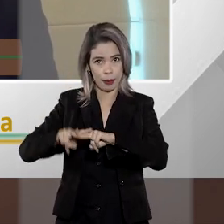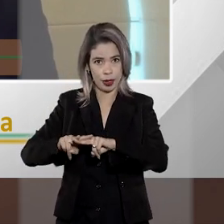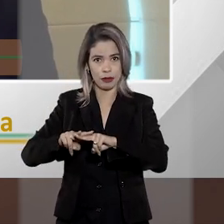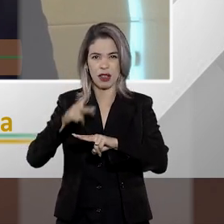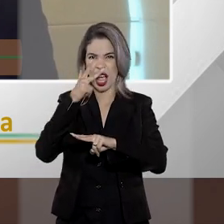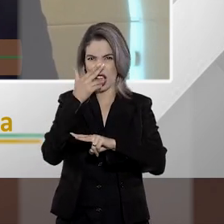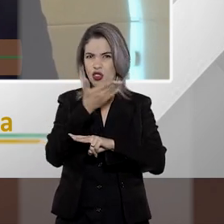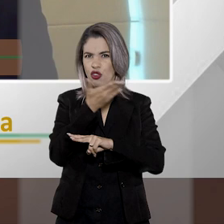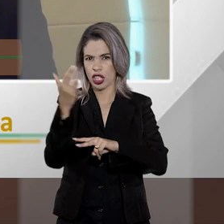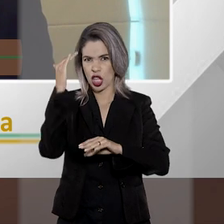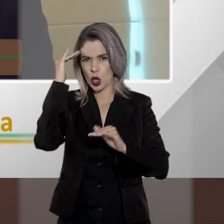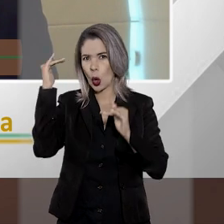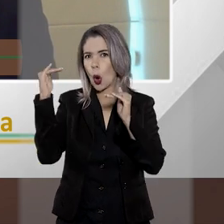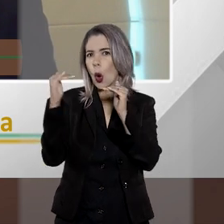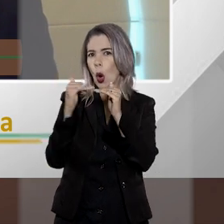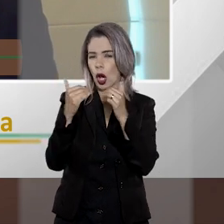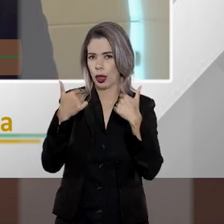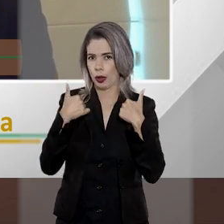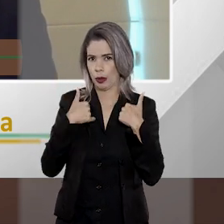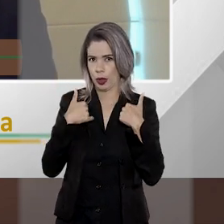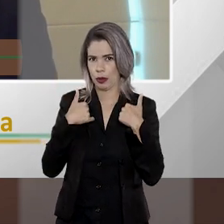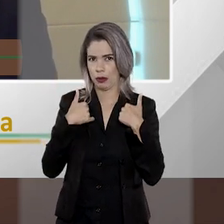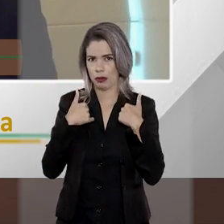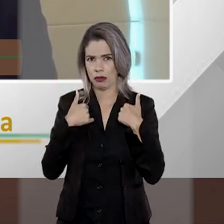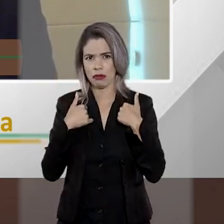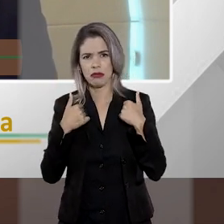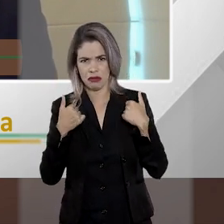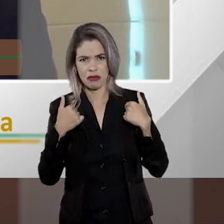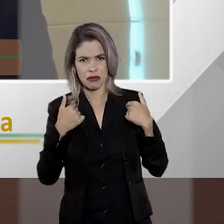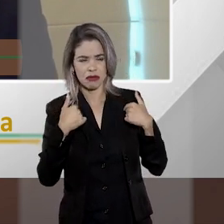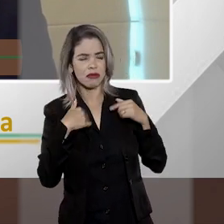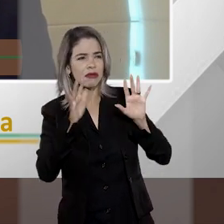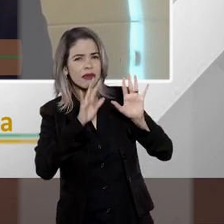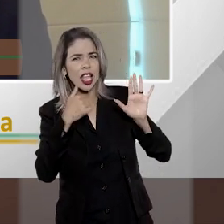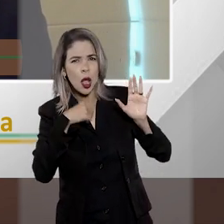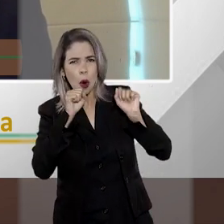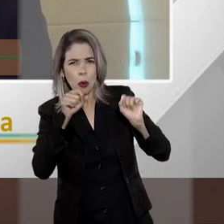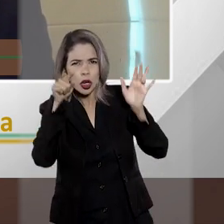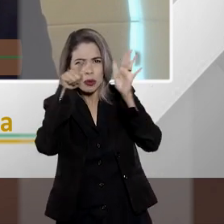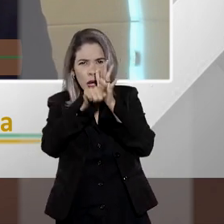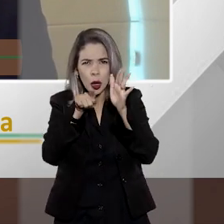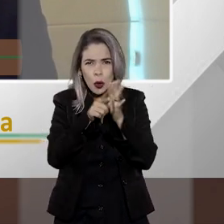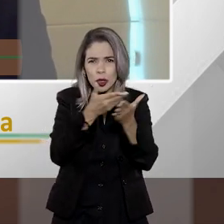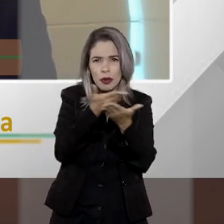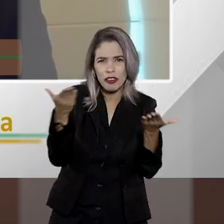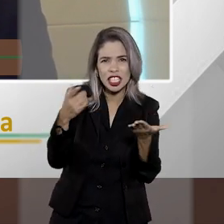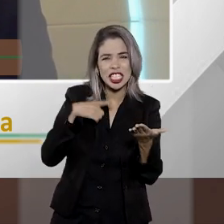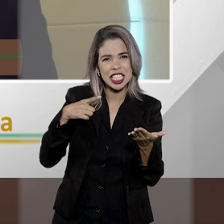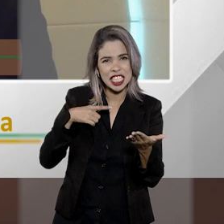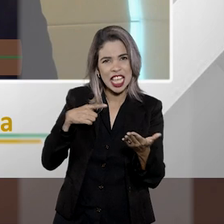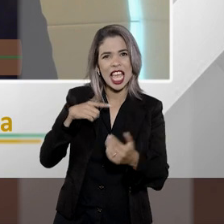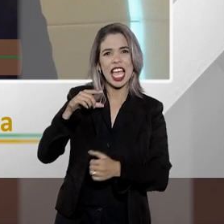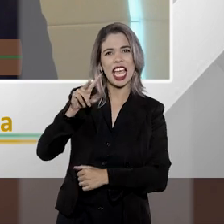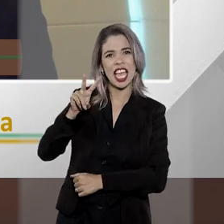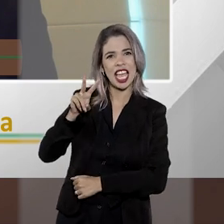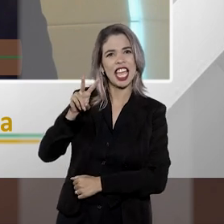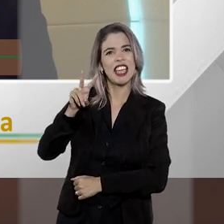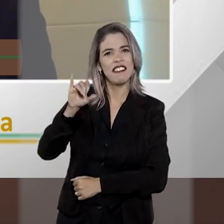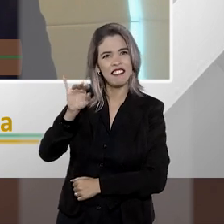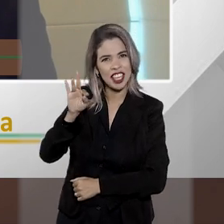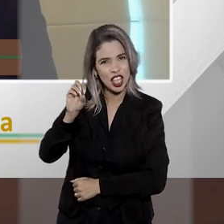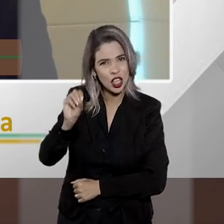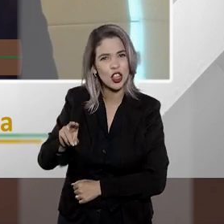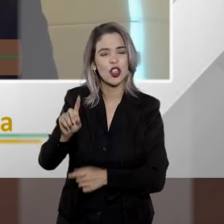vão concordar comigo, eu posso perguntar para você, Fátima, posso fazer perguntas, Fátima, para você e para o Flávio? Se Vamos, por favor,